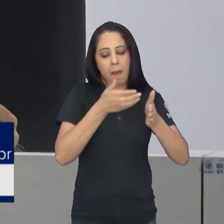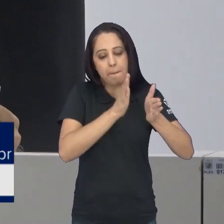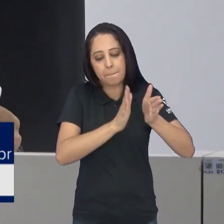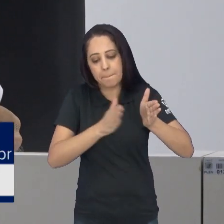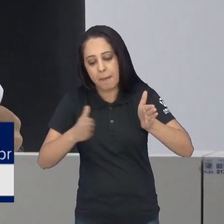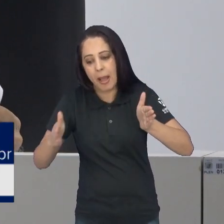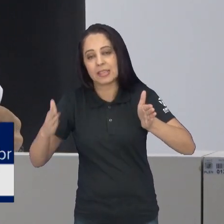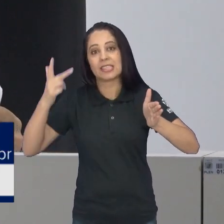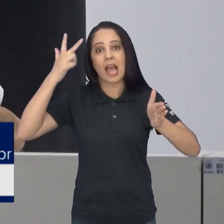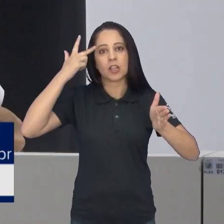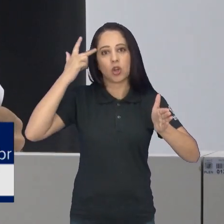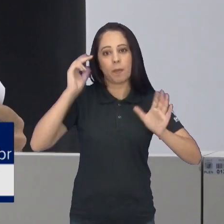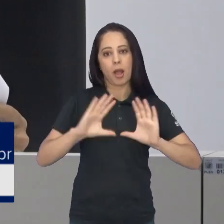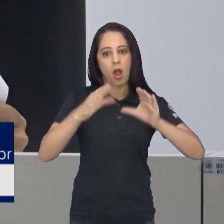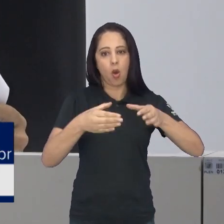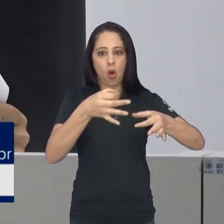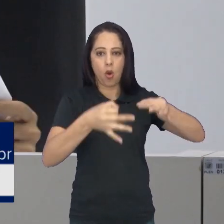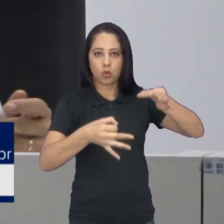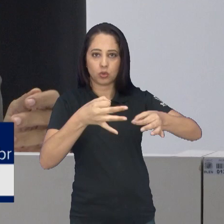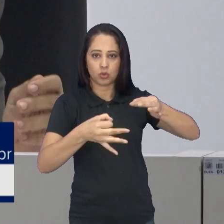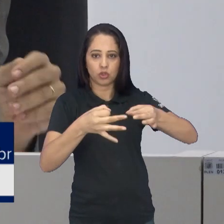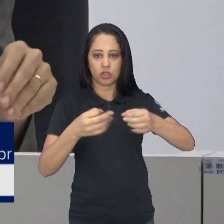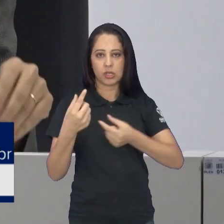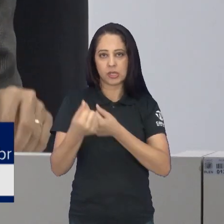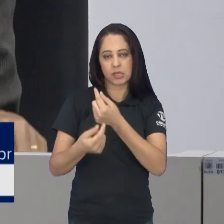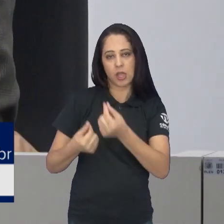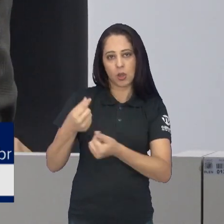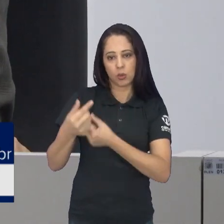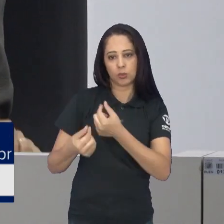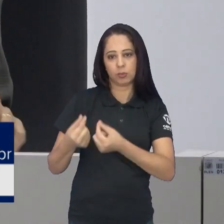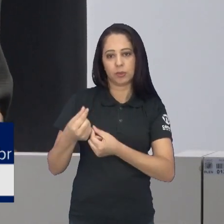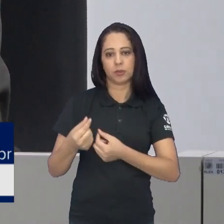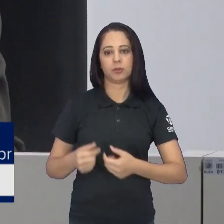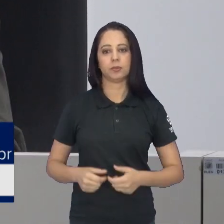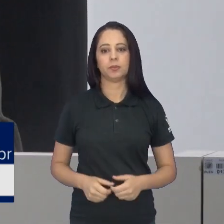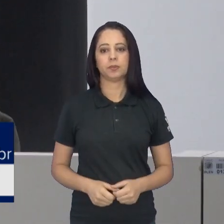ordinário. Comissões de Justiça e Economia.